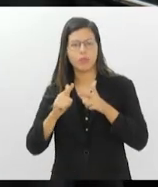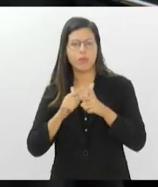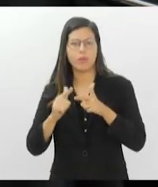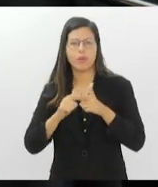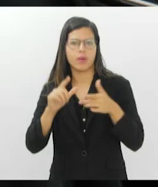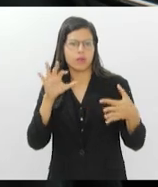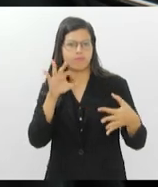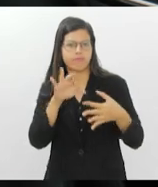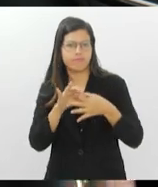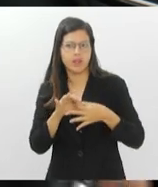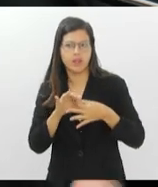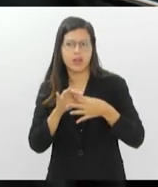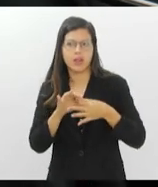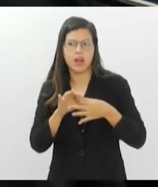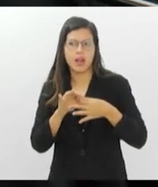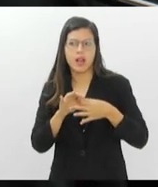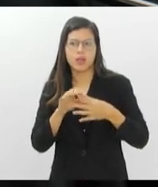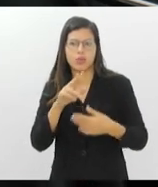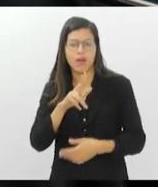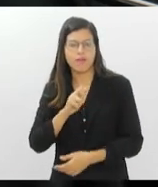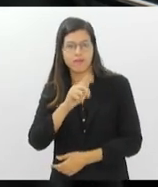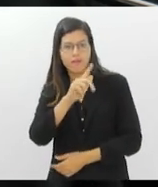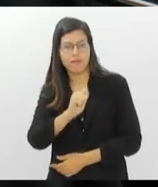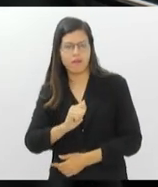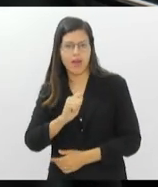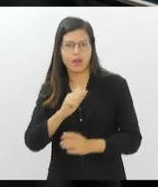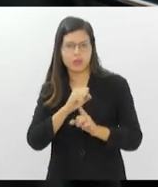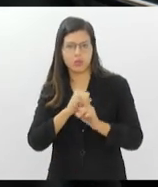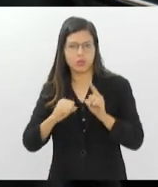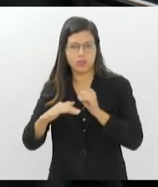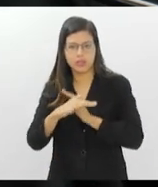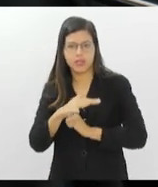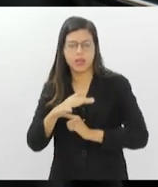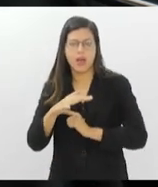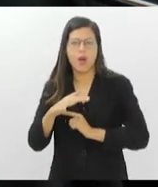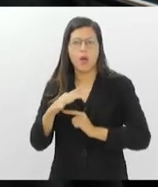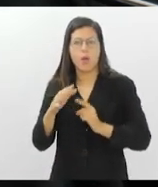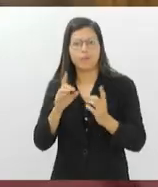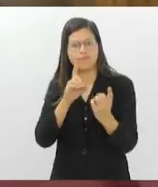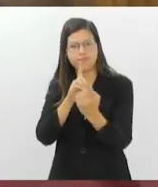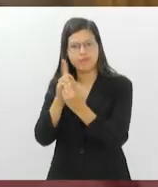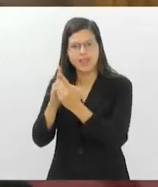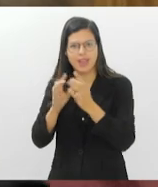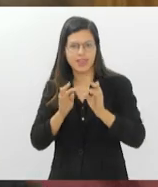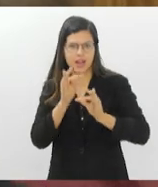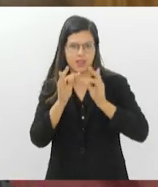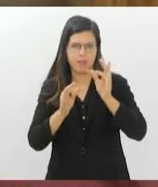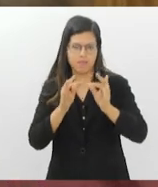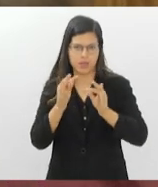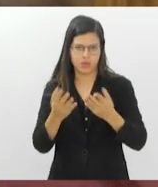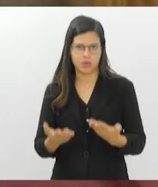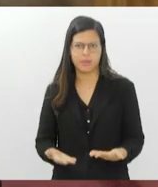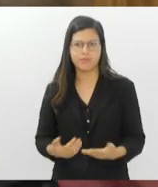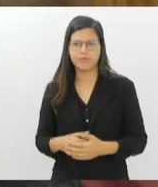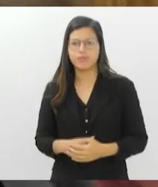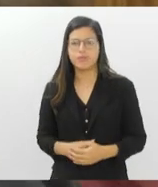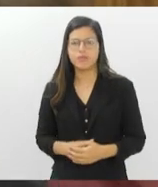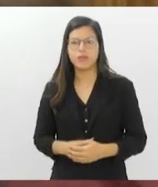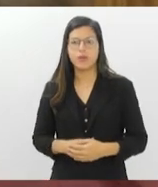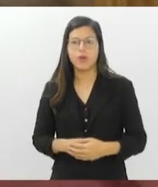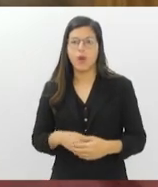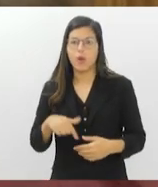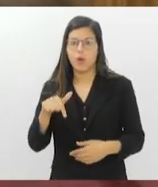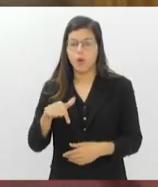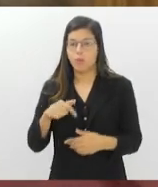relacionado às vagas sociais para o tratamento em clínicas e centros de atendimento públicos. É a nossa maior demanda lá,